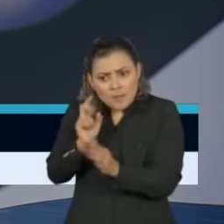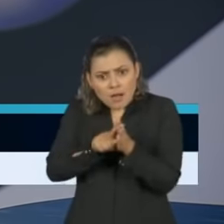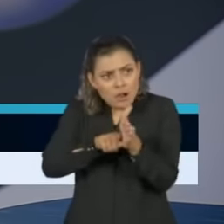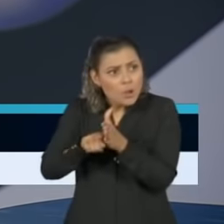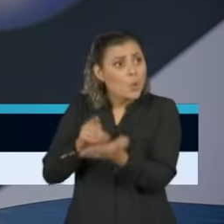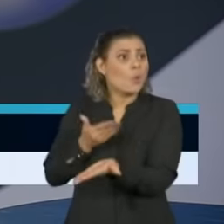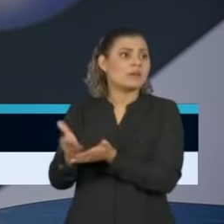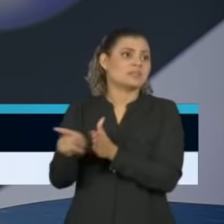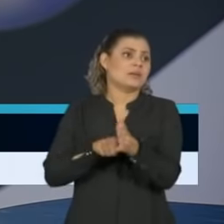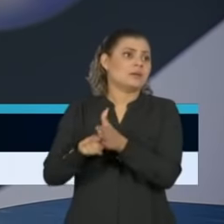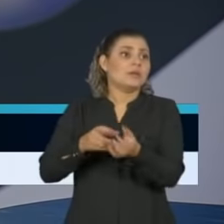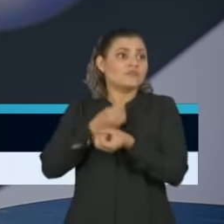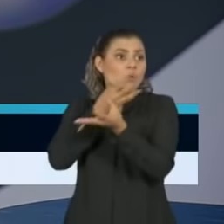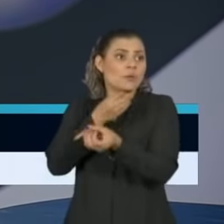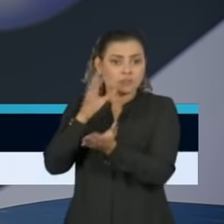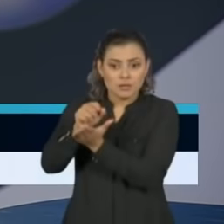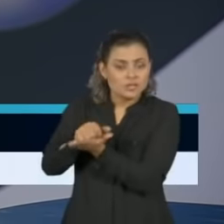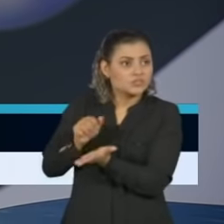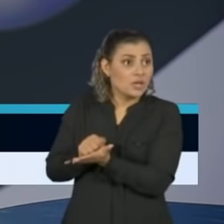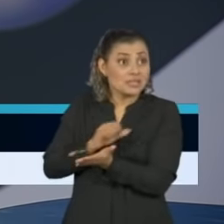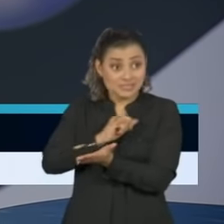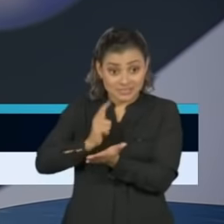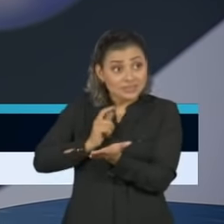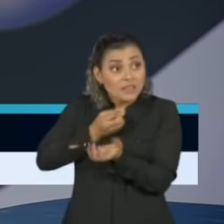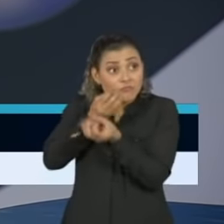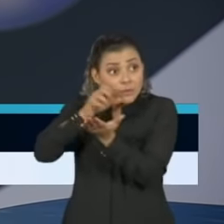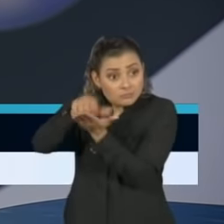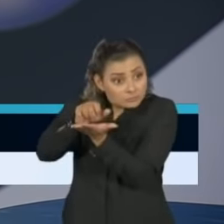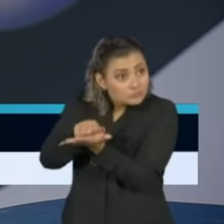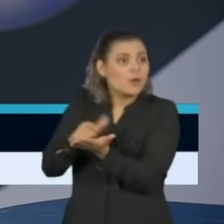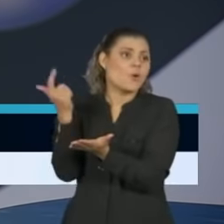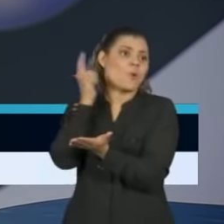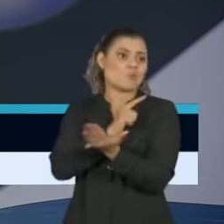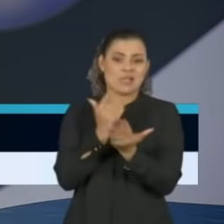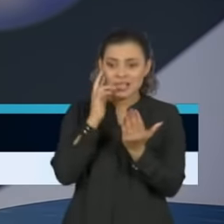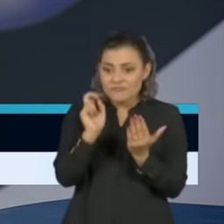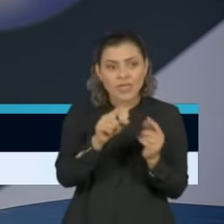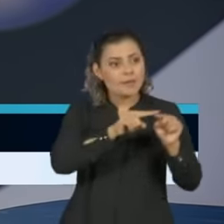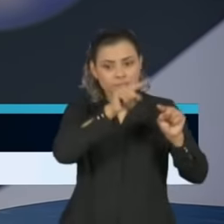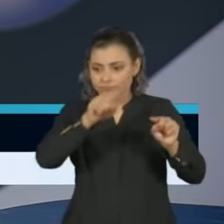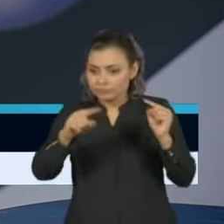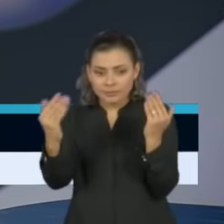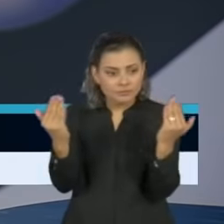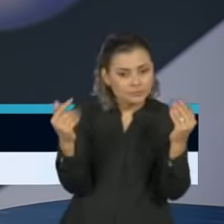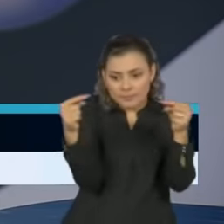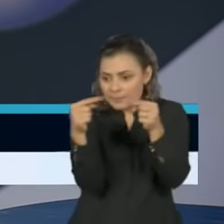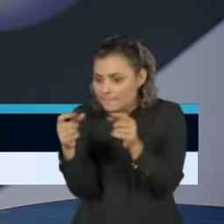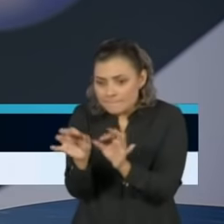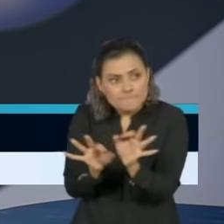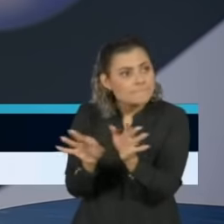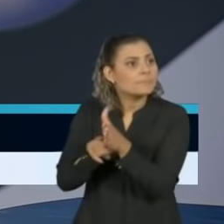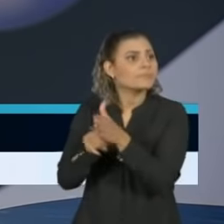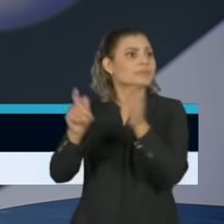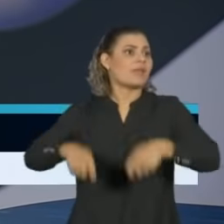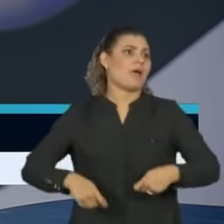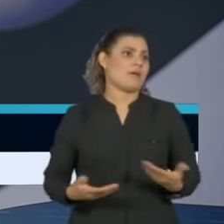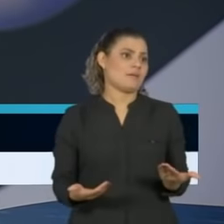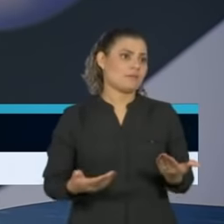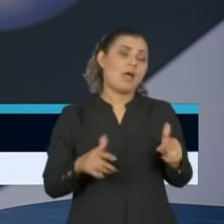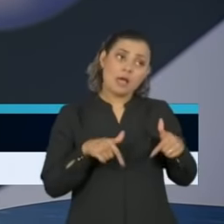começar a acumular dados. E quando a gente tem dados, a gente consegue agora estabelecer relações causais e, portanto, tomar medidas. Então, eu